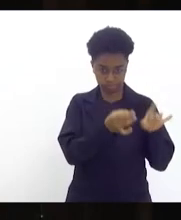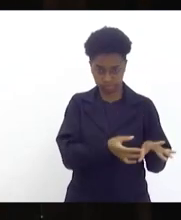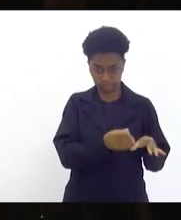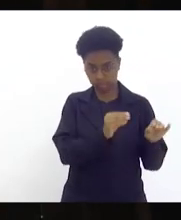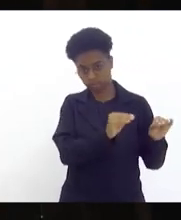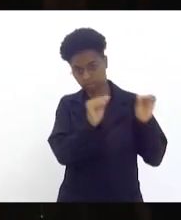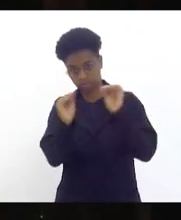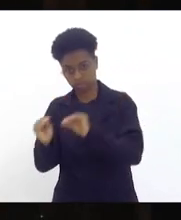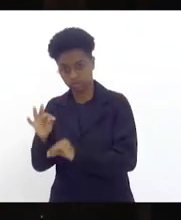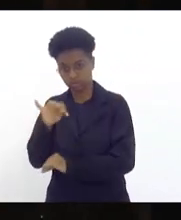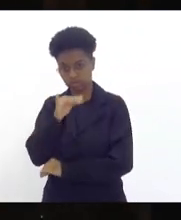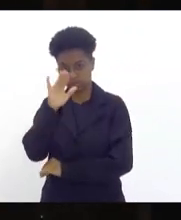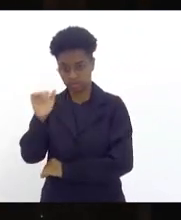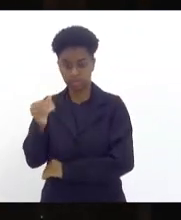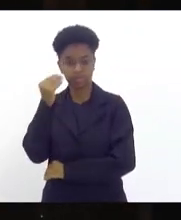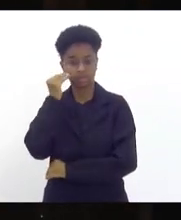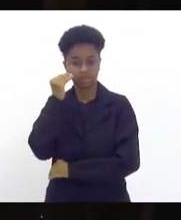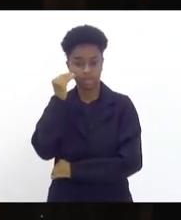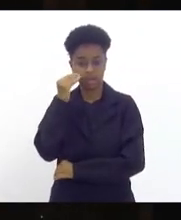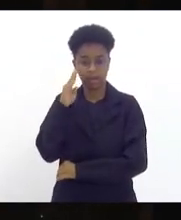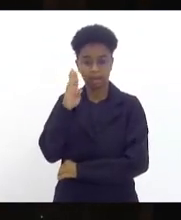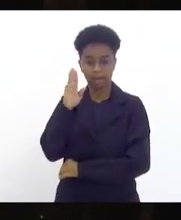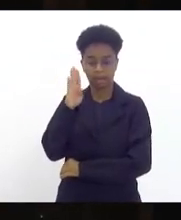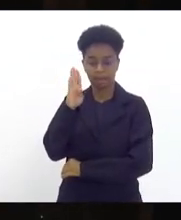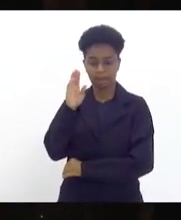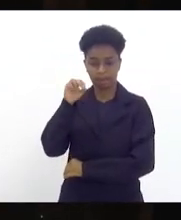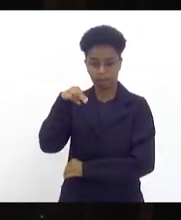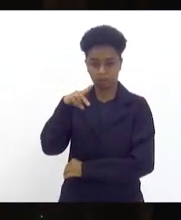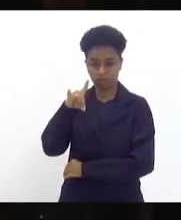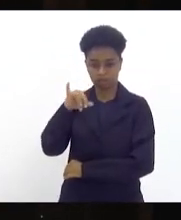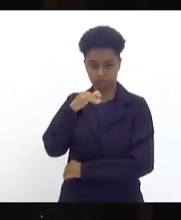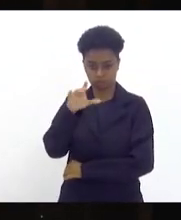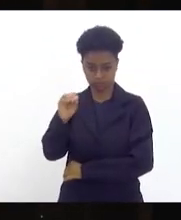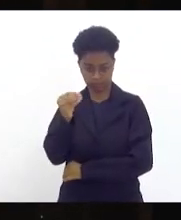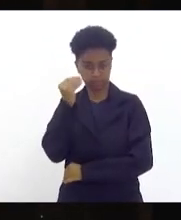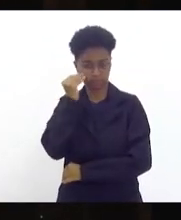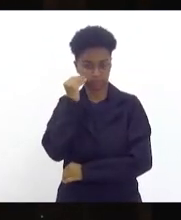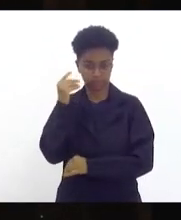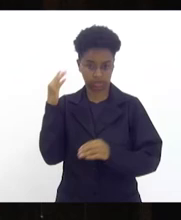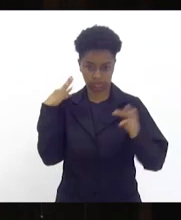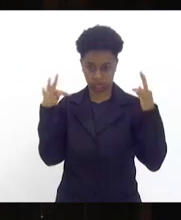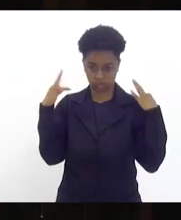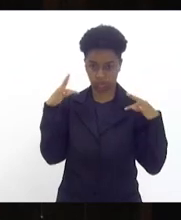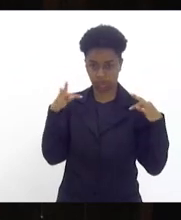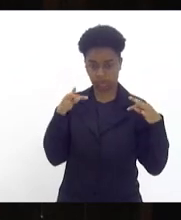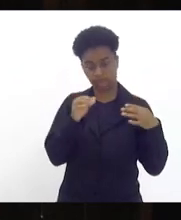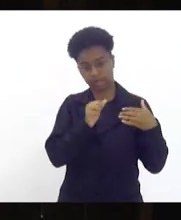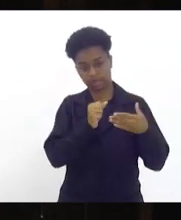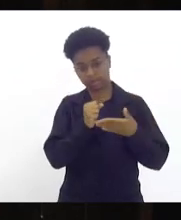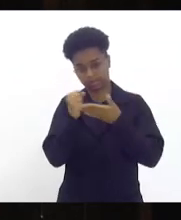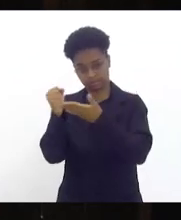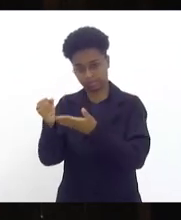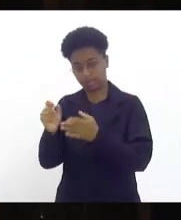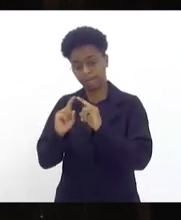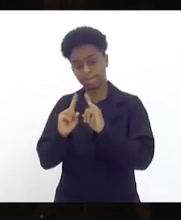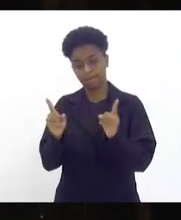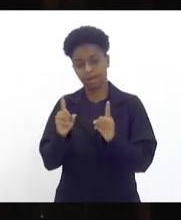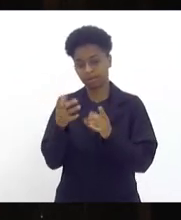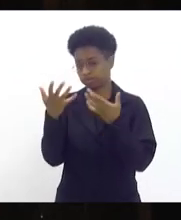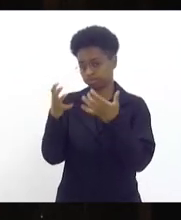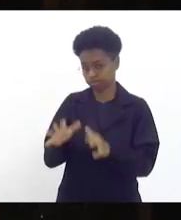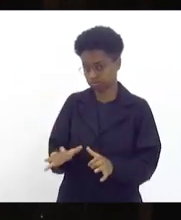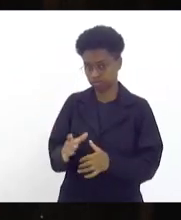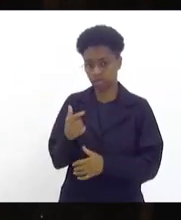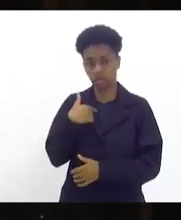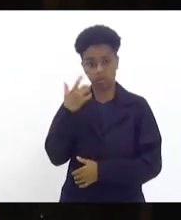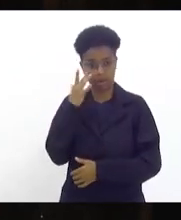bondinho que fosse até o Alto da Boa Vista turisticamente não quiseram eu acho que ali